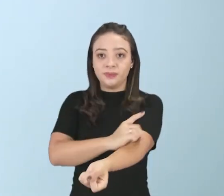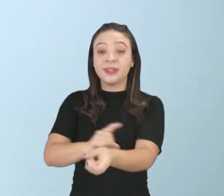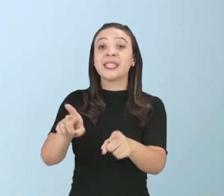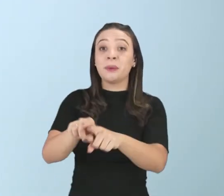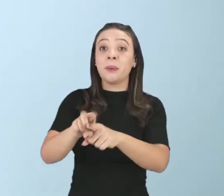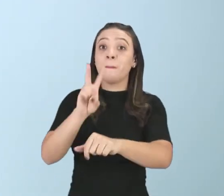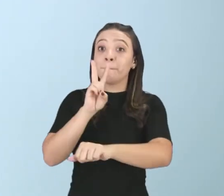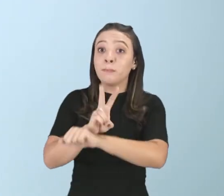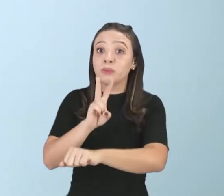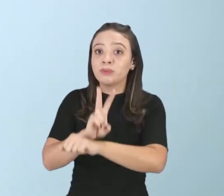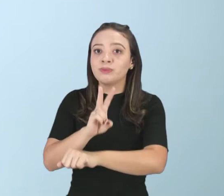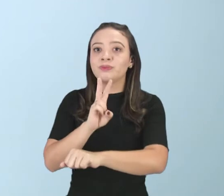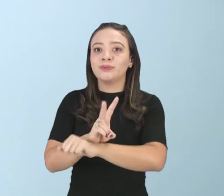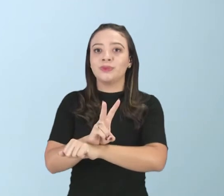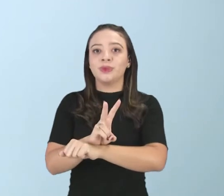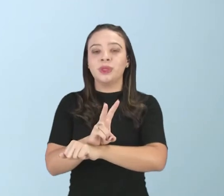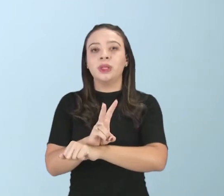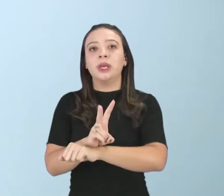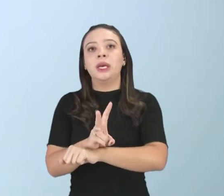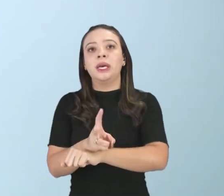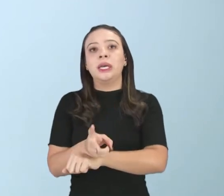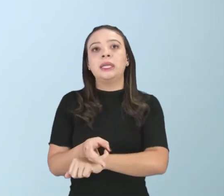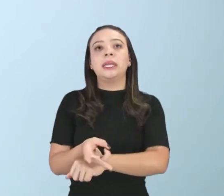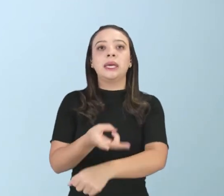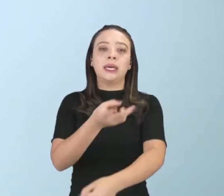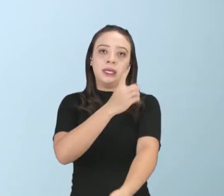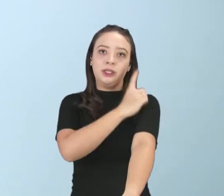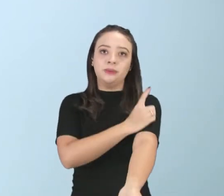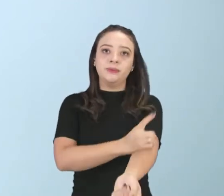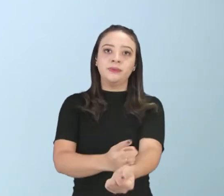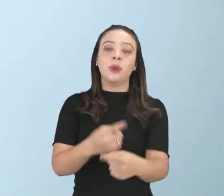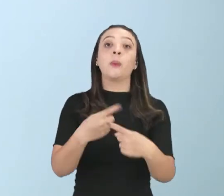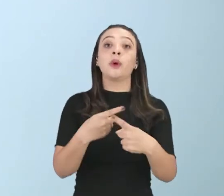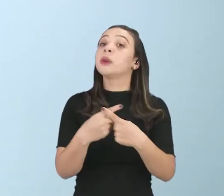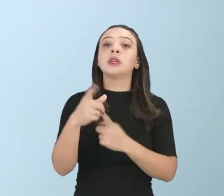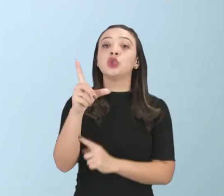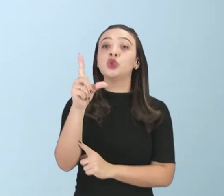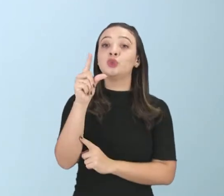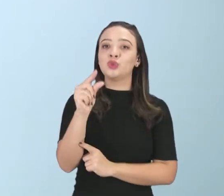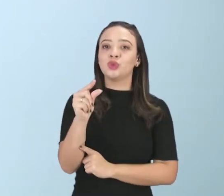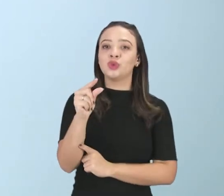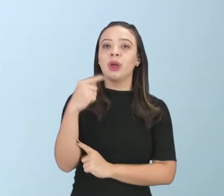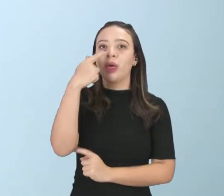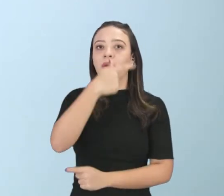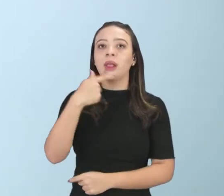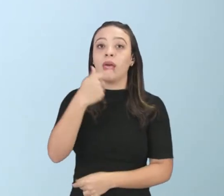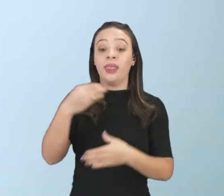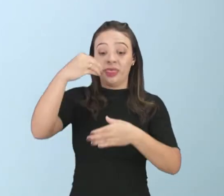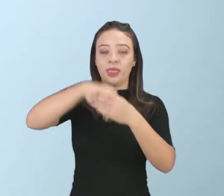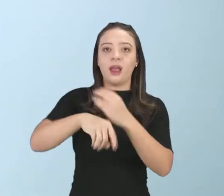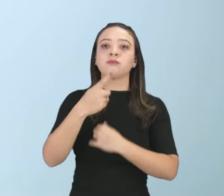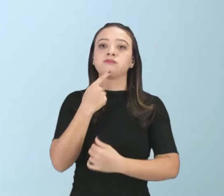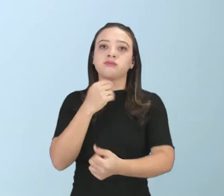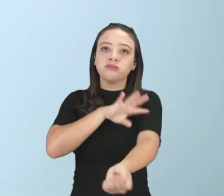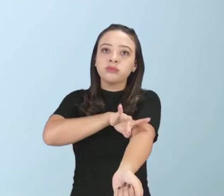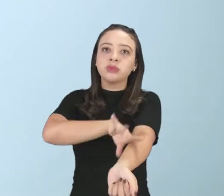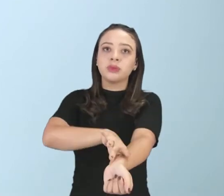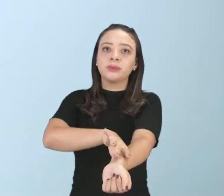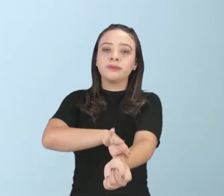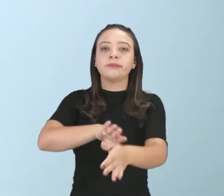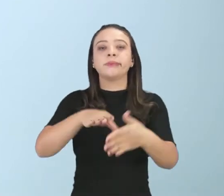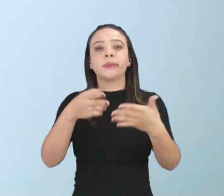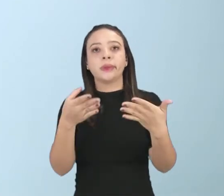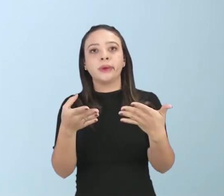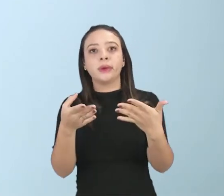tratamento dessa diabetes, porque ele consegue reduzir os níveis de glicose na corrente sanguínea. E o que caracteriza a diabetes tipo 2, como